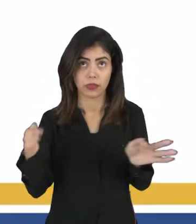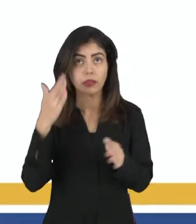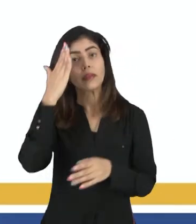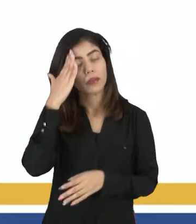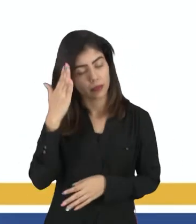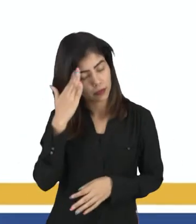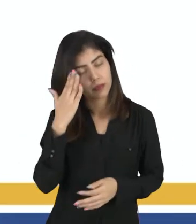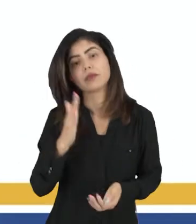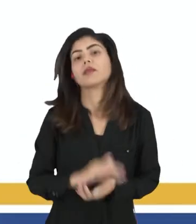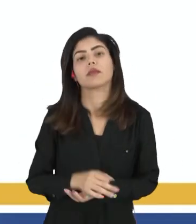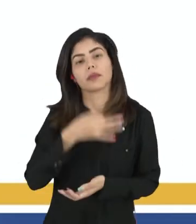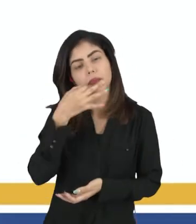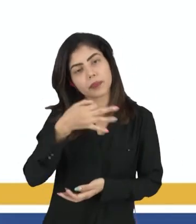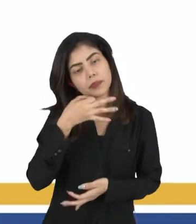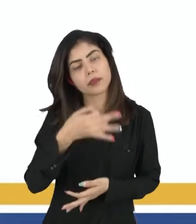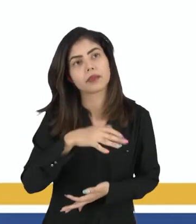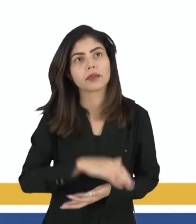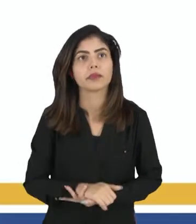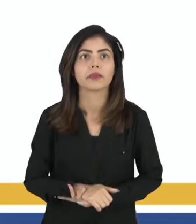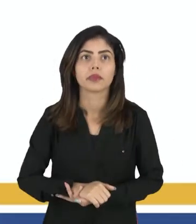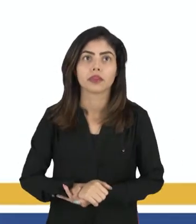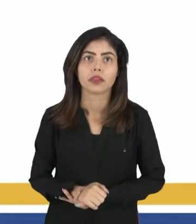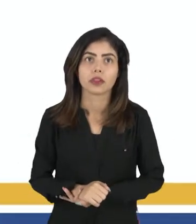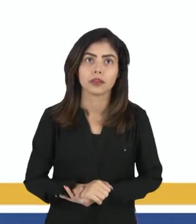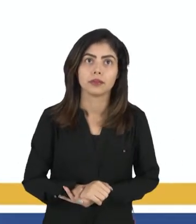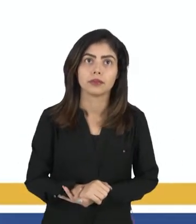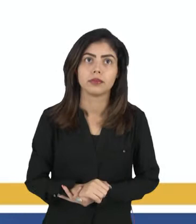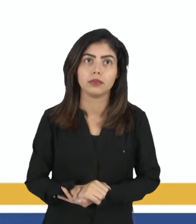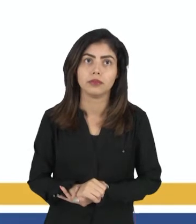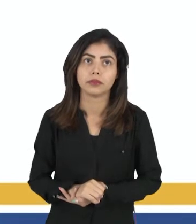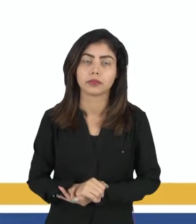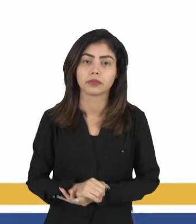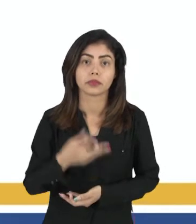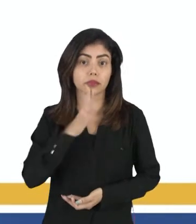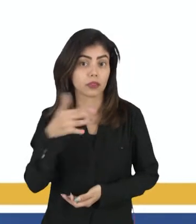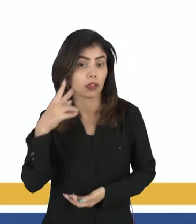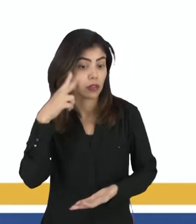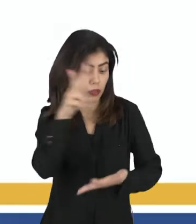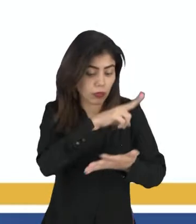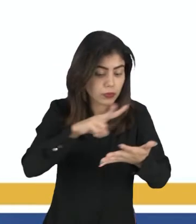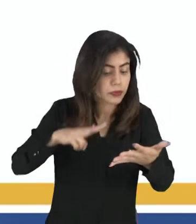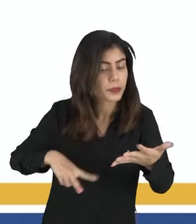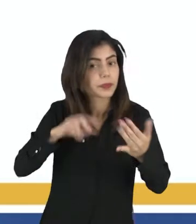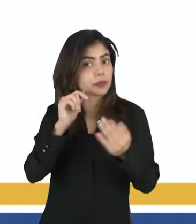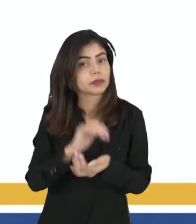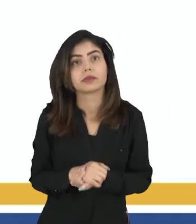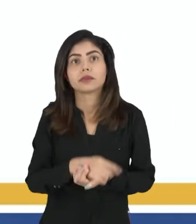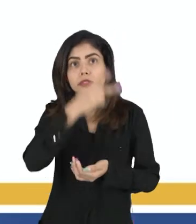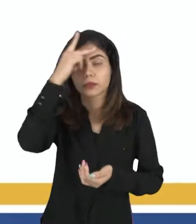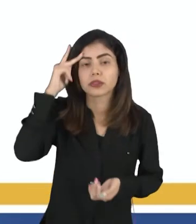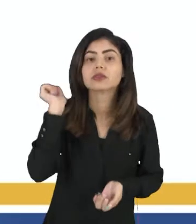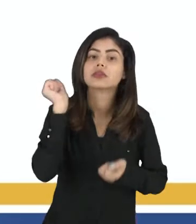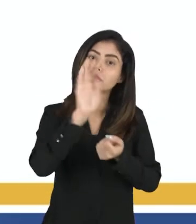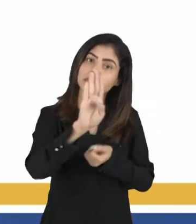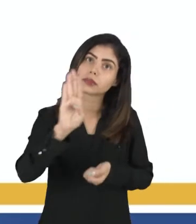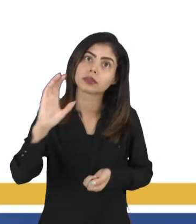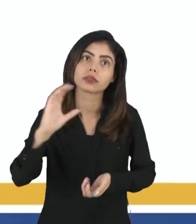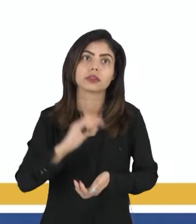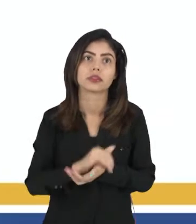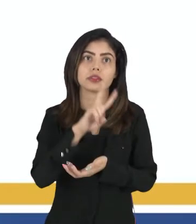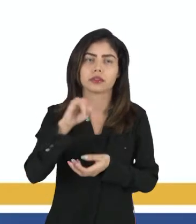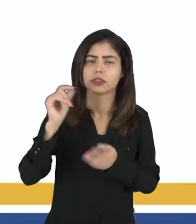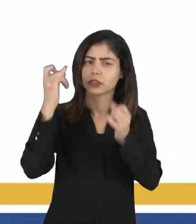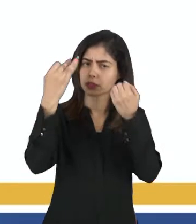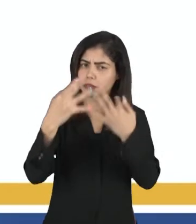oração também tem de entendimento ou opinião, né? Ao reler os comentários dos leitores da BBC, você